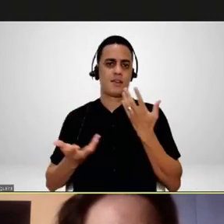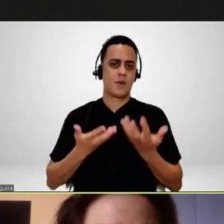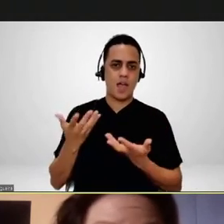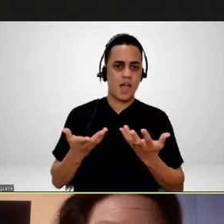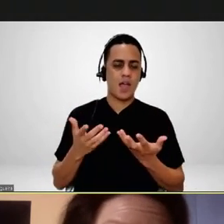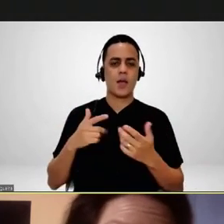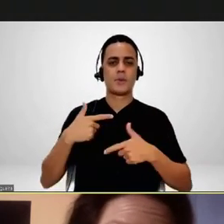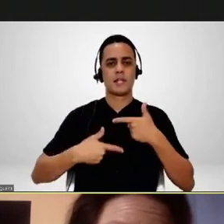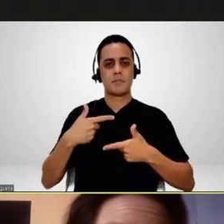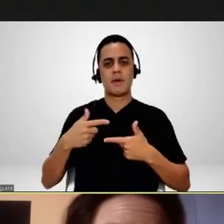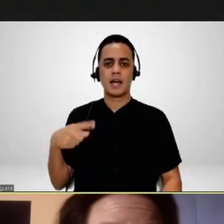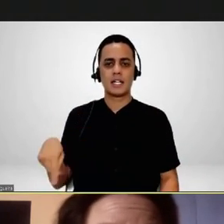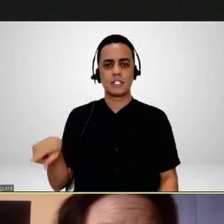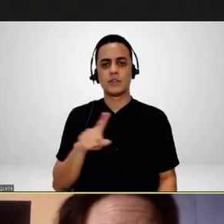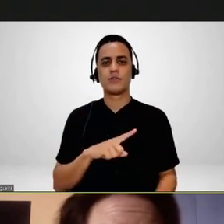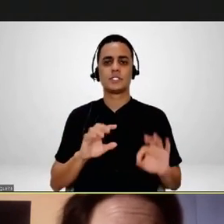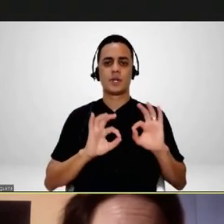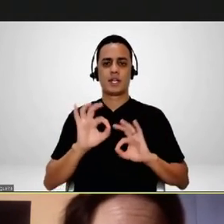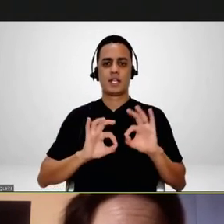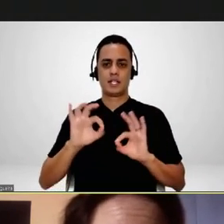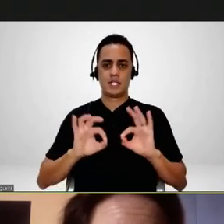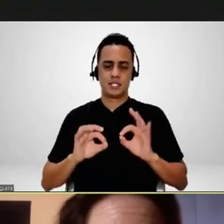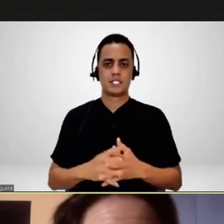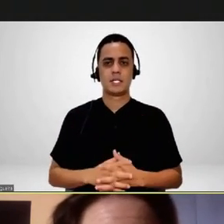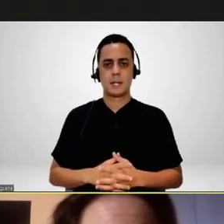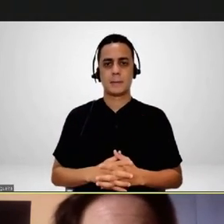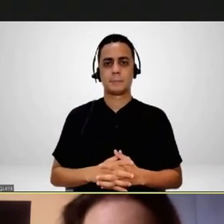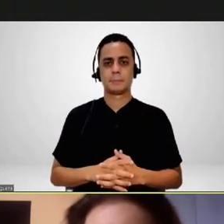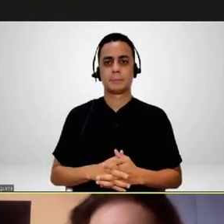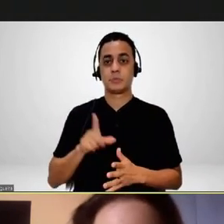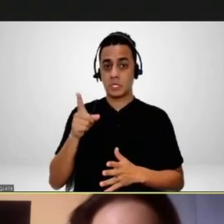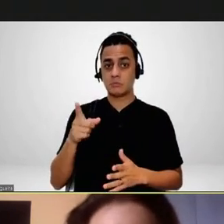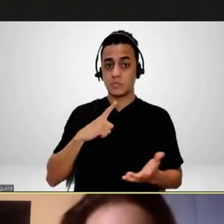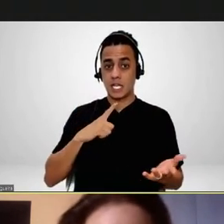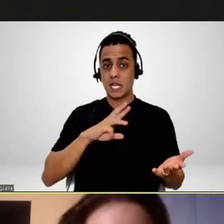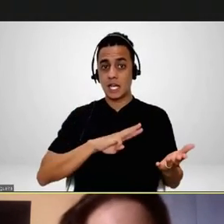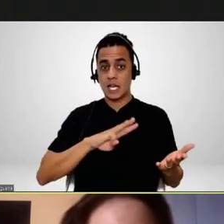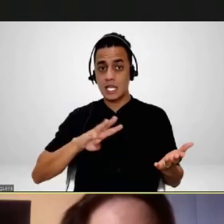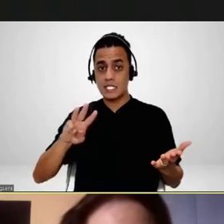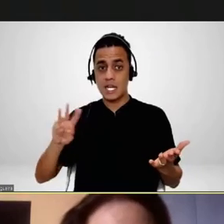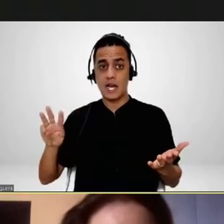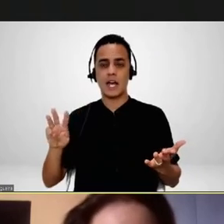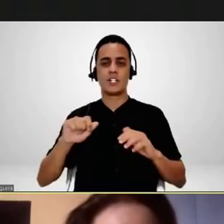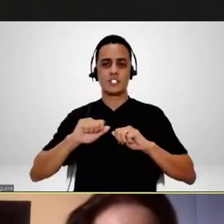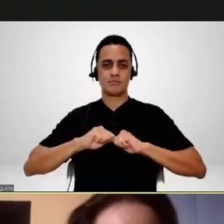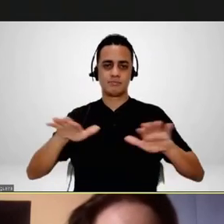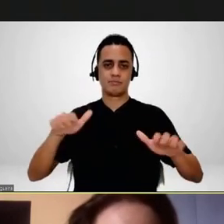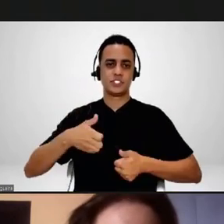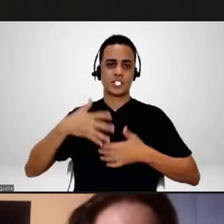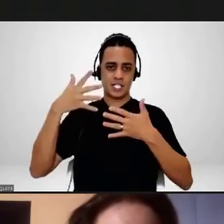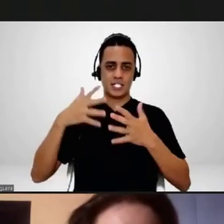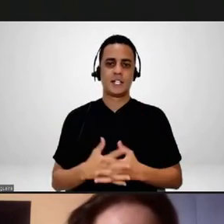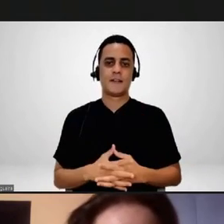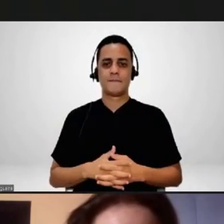diversas atividades que vocês organizam. Se vocês têm um site aí para publicar no chat, né?